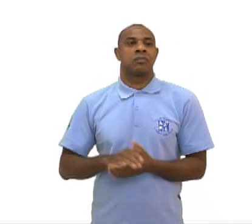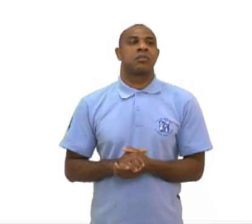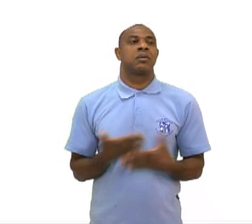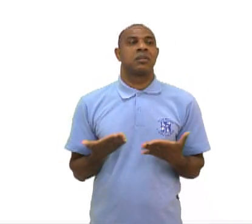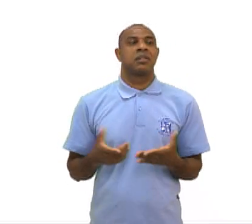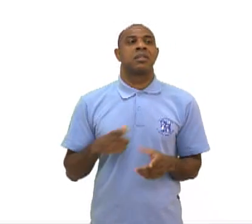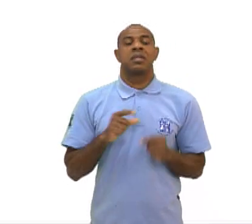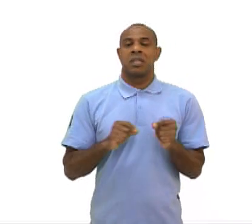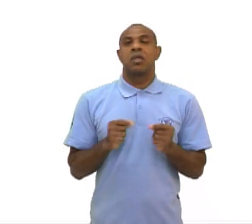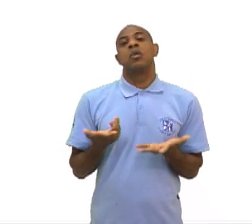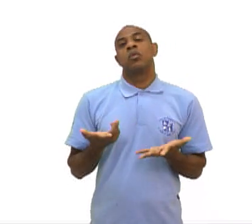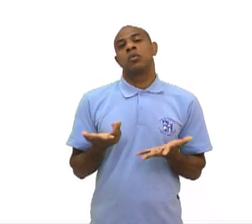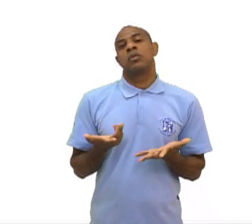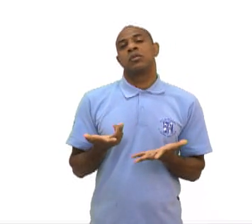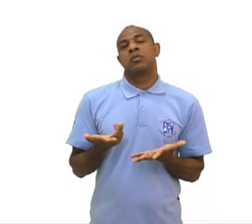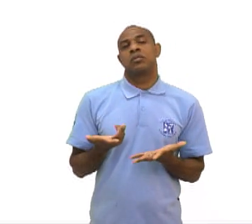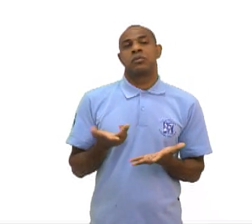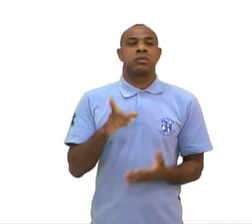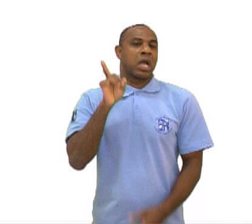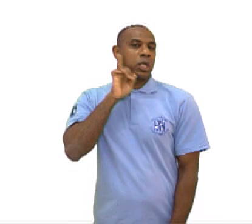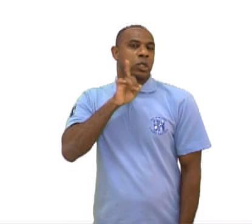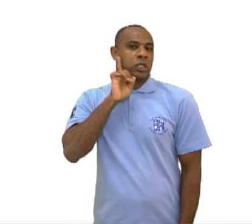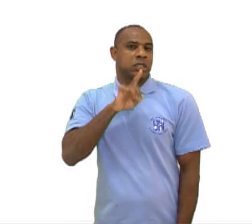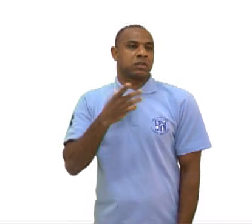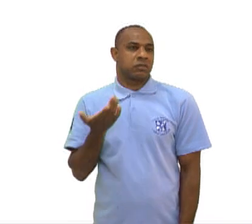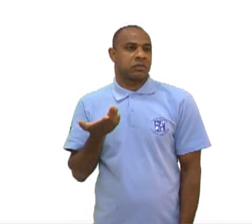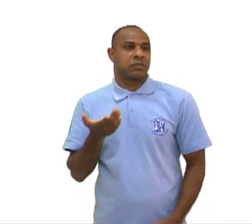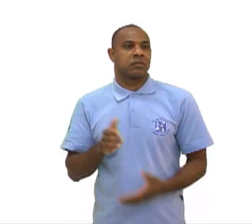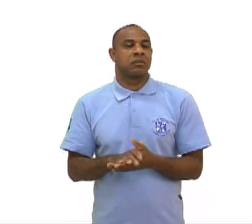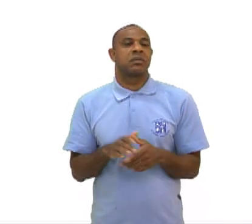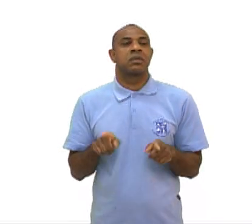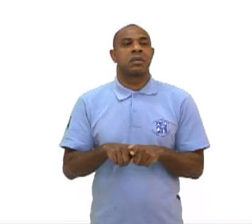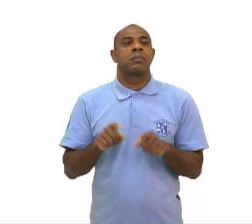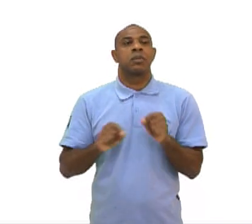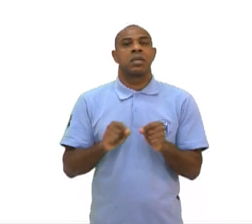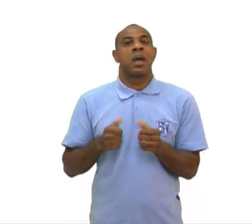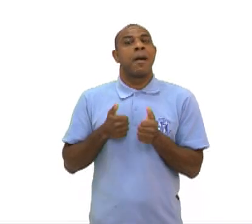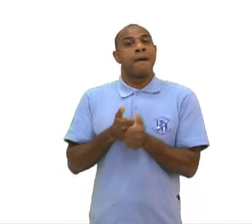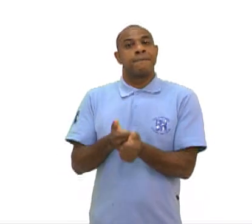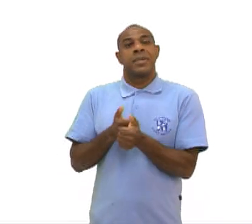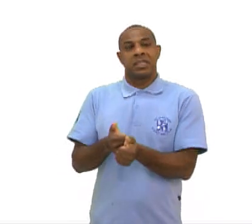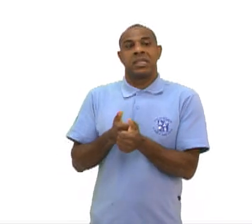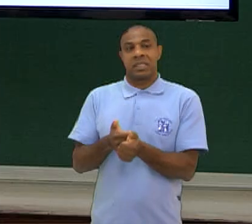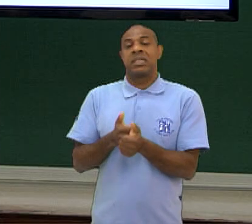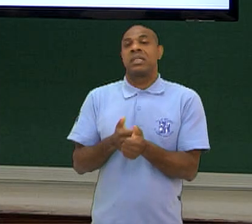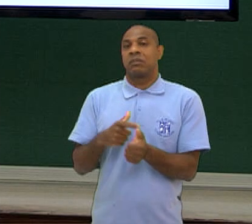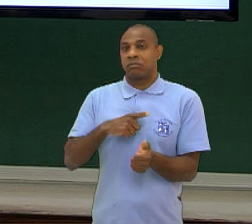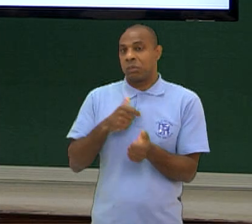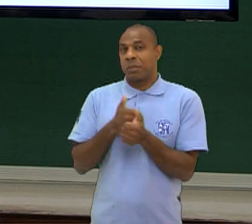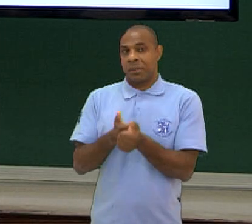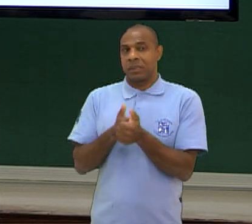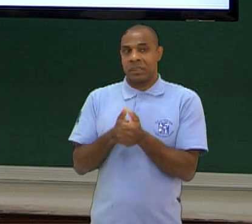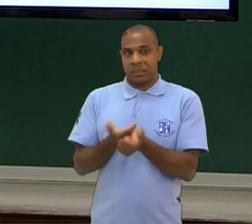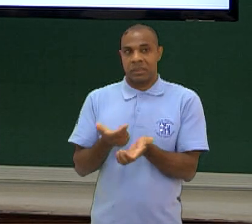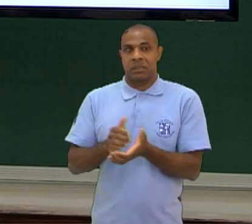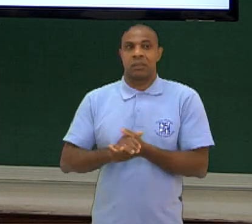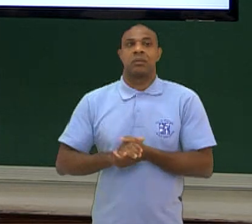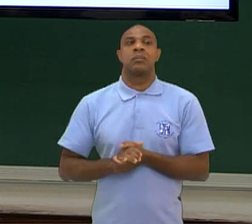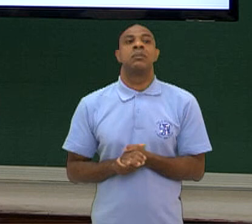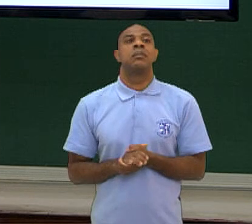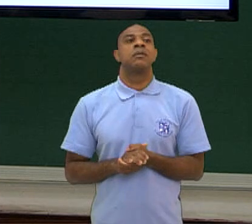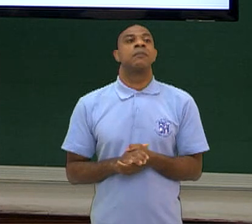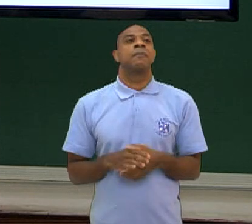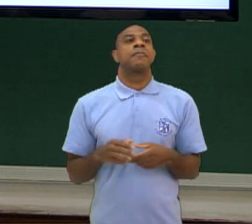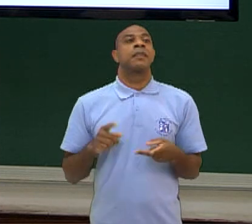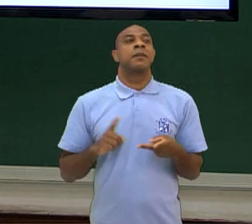Estados Unidos, lembre-se que a gente ainda está na Guerra Fria, há uma censura e uma perseguição com os opositores, lembre-se de que a ditadura é um Estado